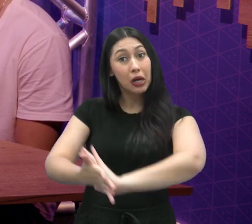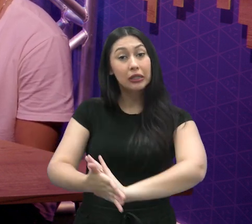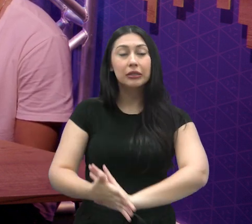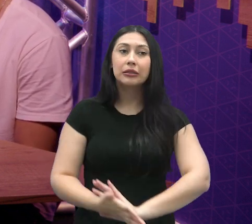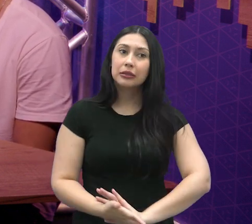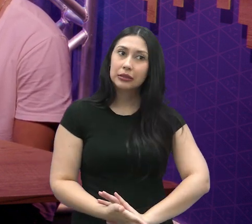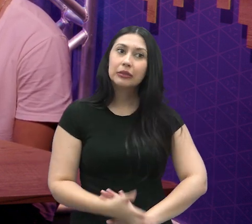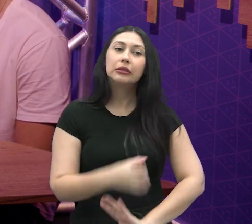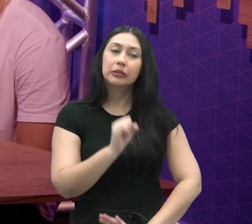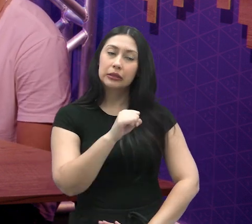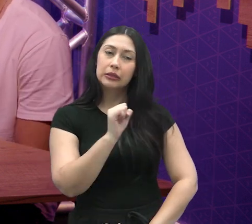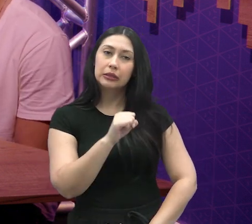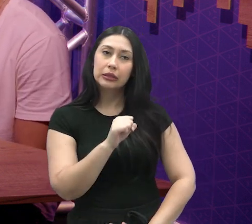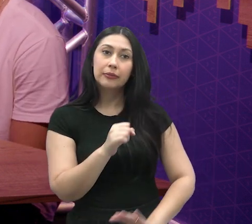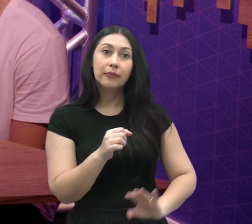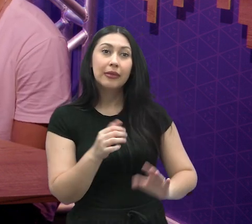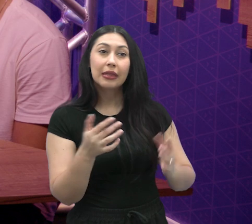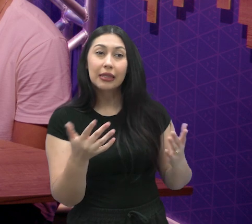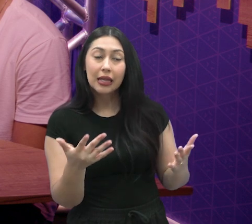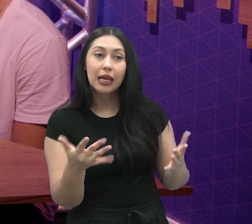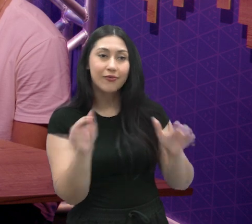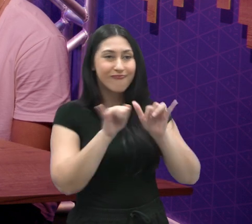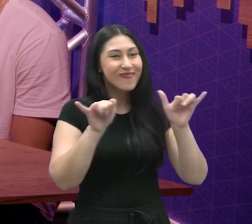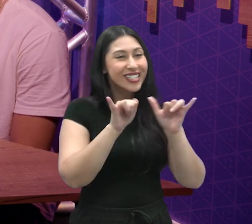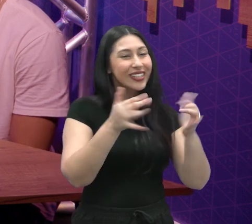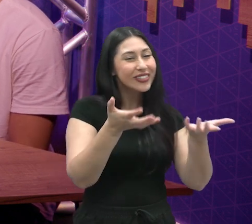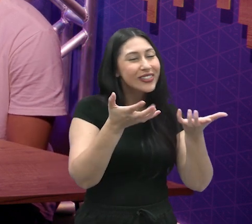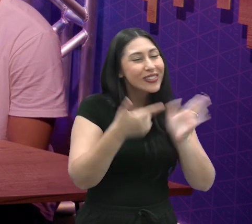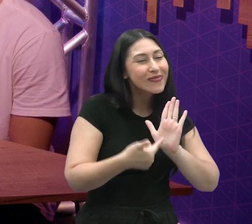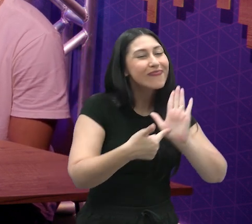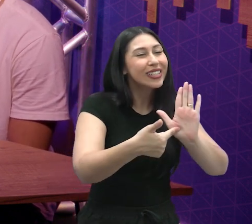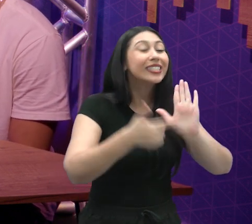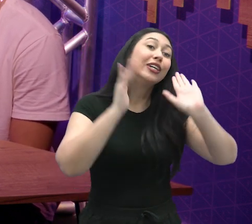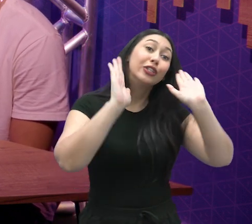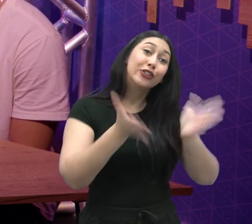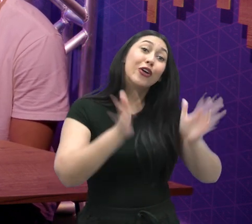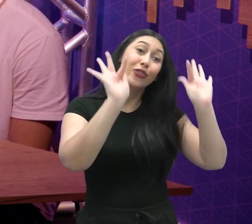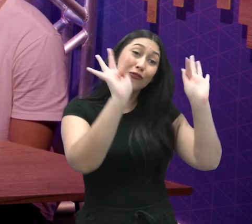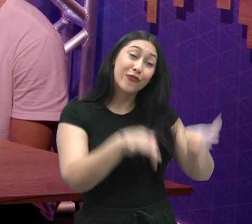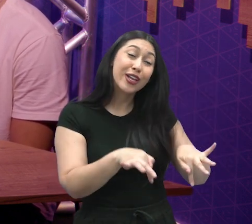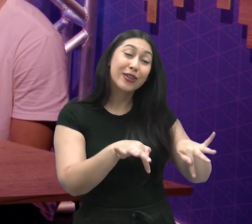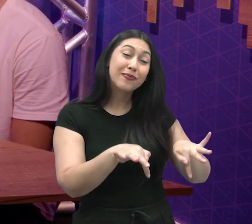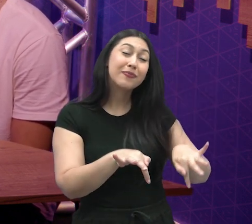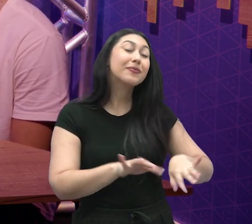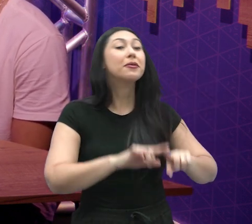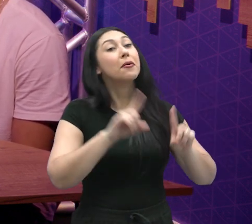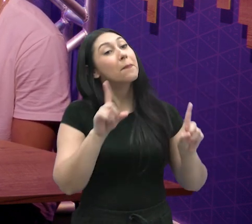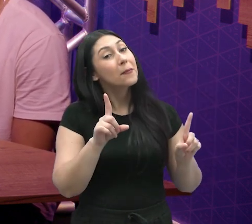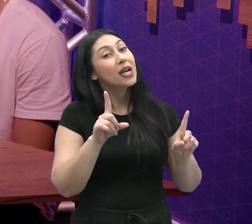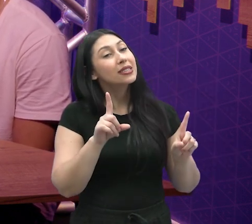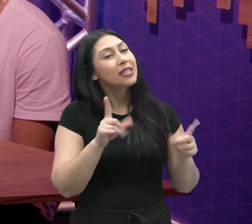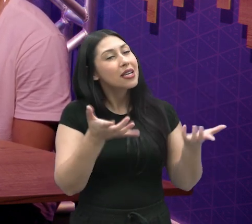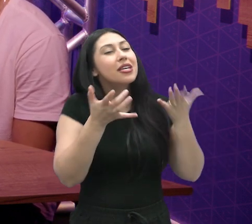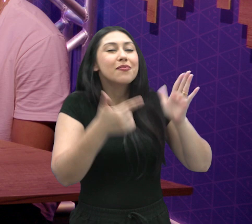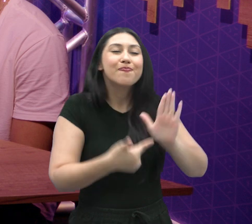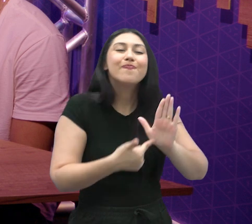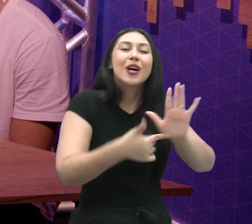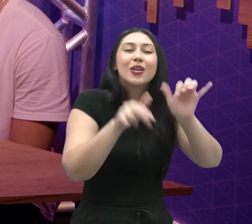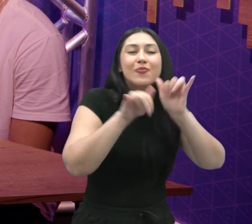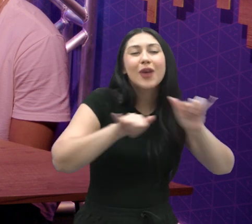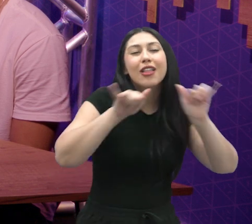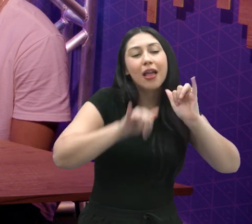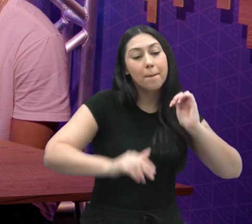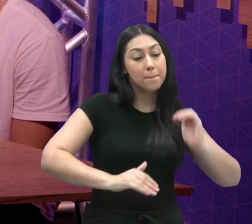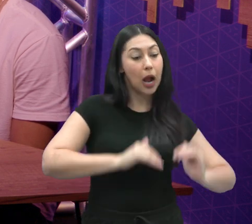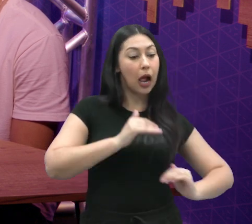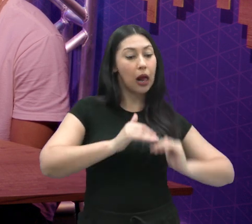ainda. Né, gente? Bom, era mais ou menos essa mensagem que a gente queria passar. A gente já chegou no final do programa, mas é bem essa ideia,